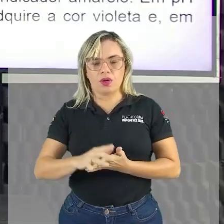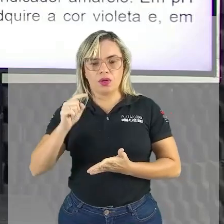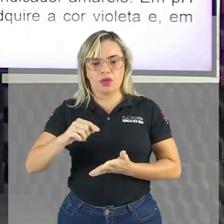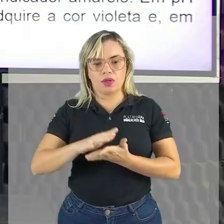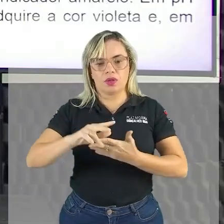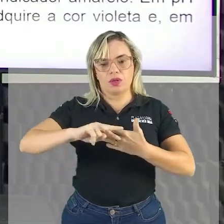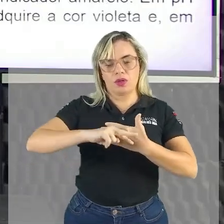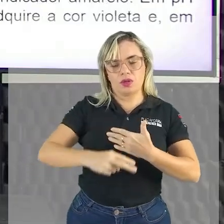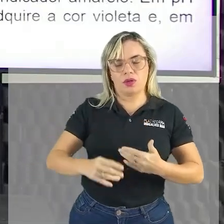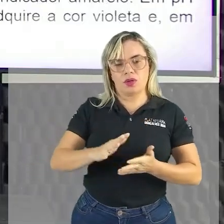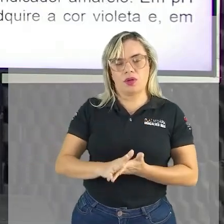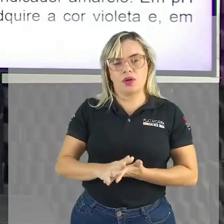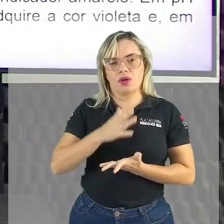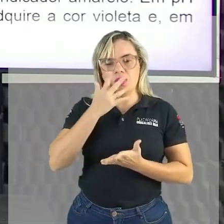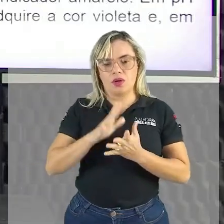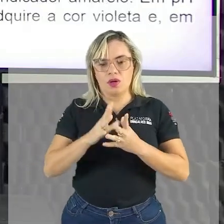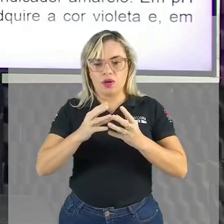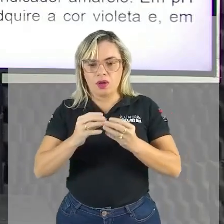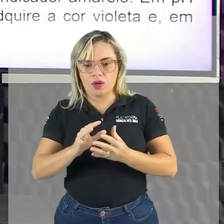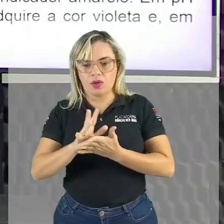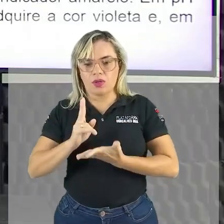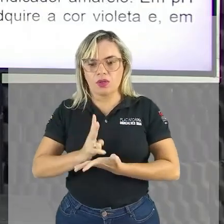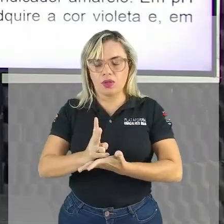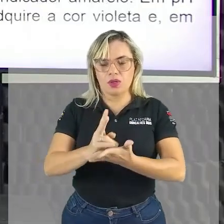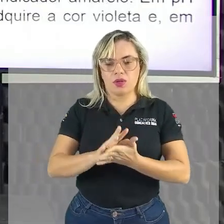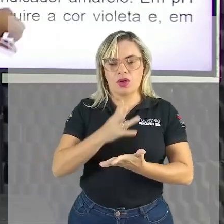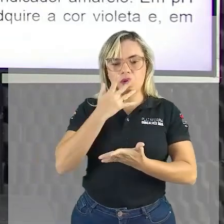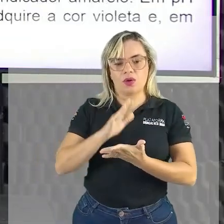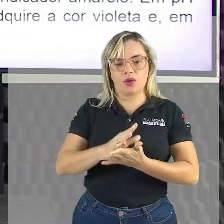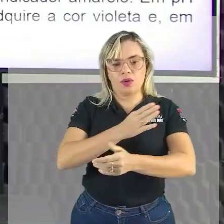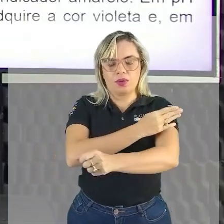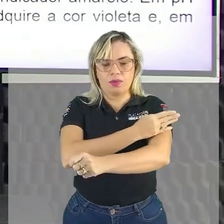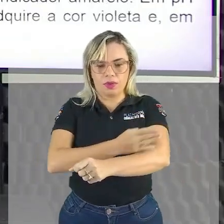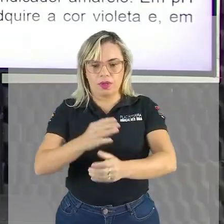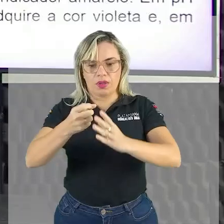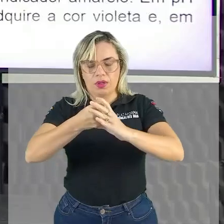mantendo a cor branca na amostra, característica do leite.